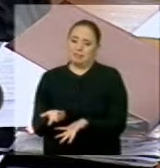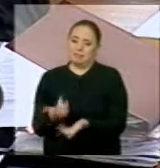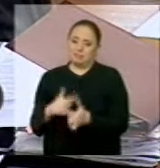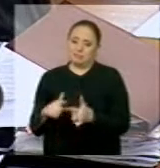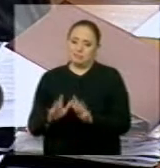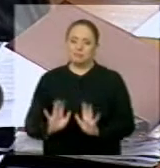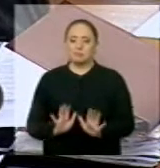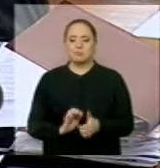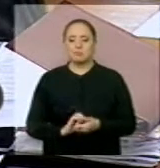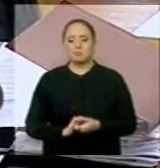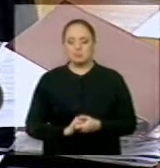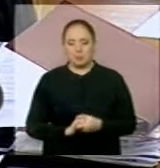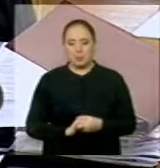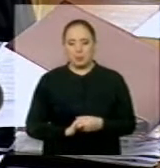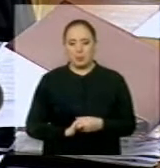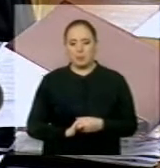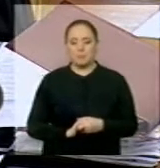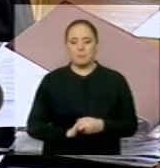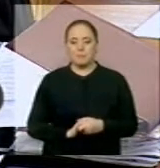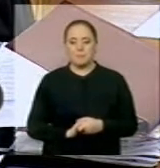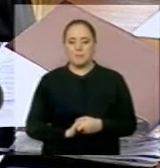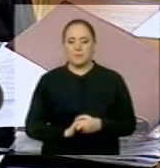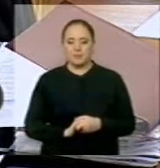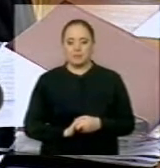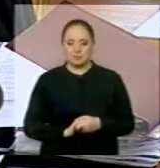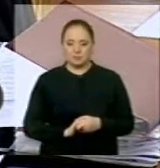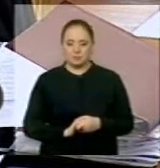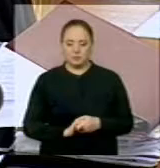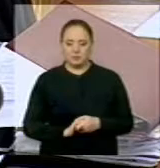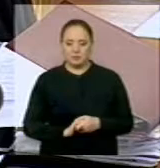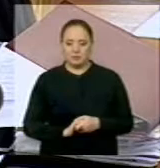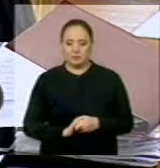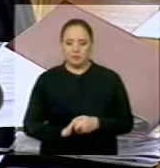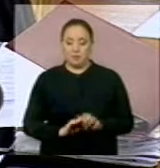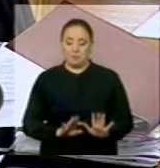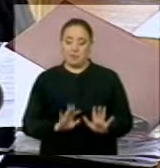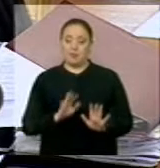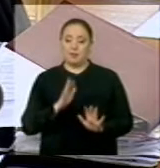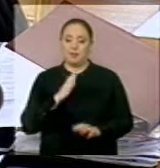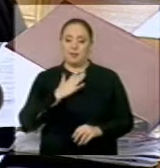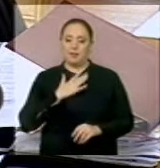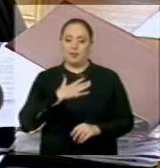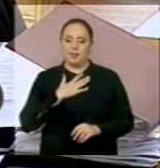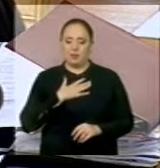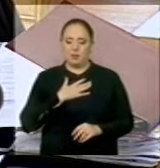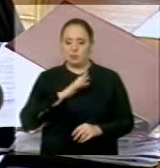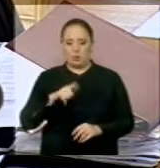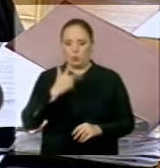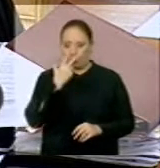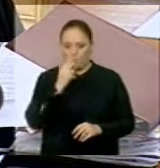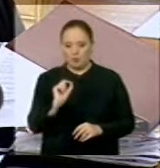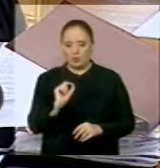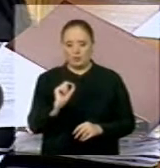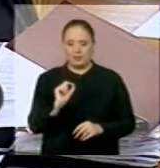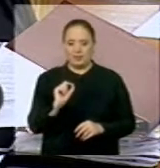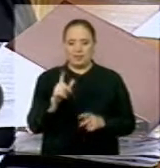Então, apesar de não entender que, como colocou aqui o eminente